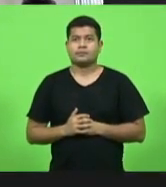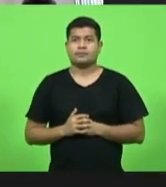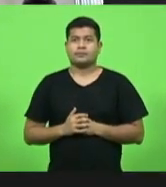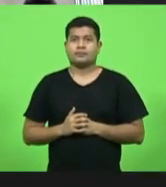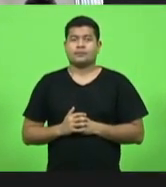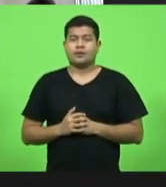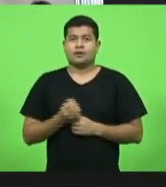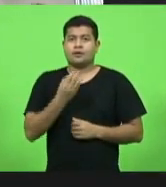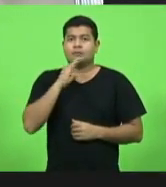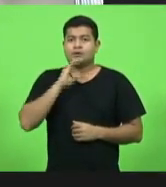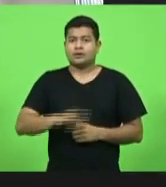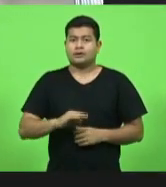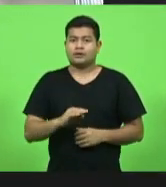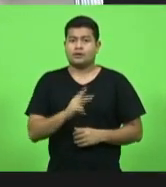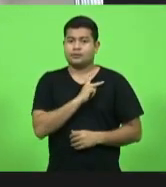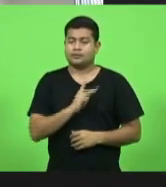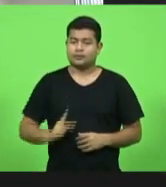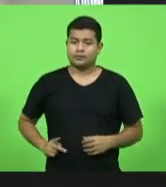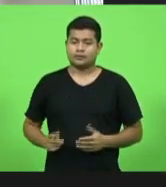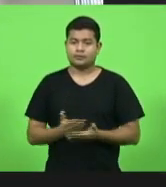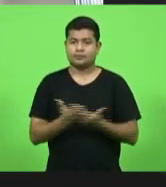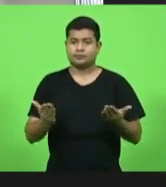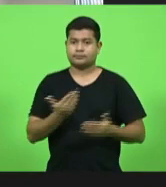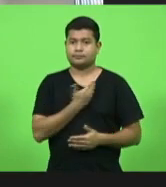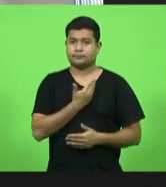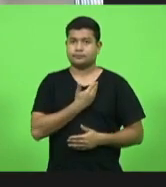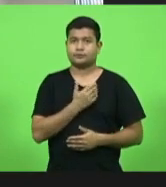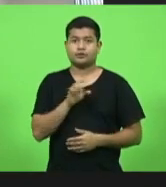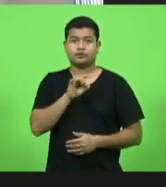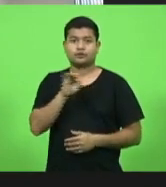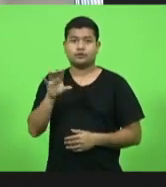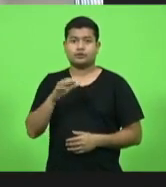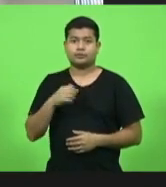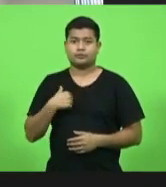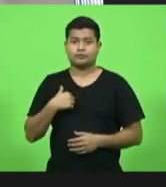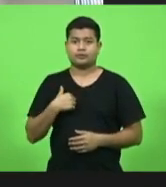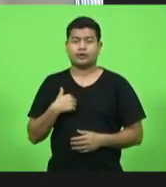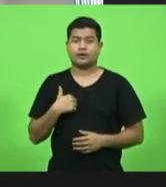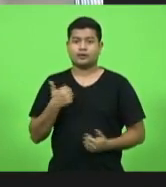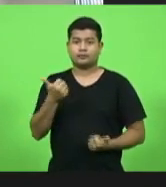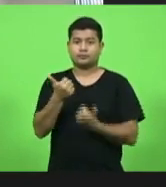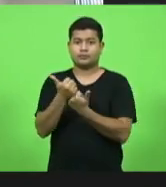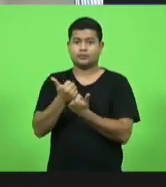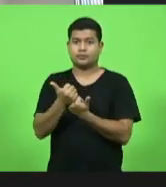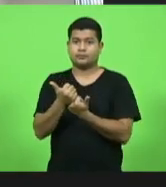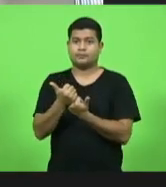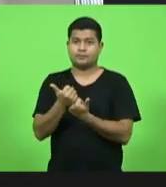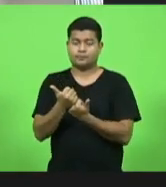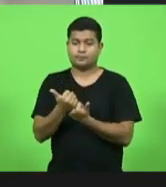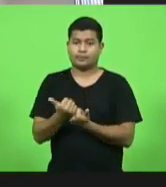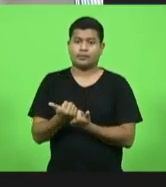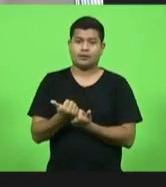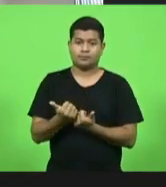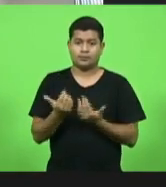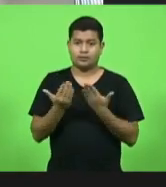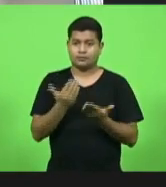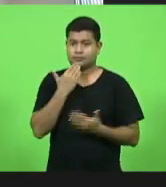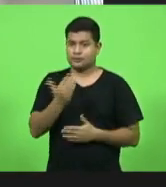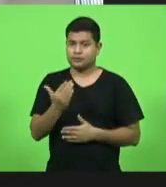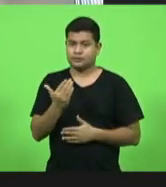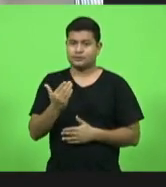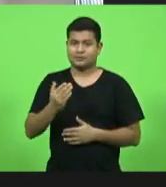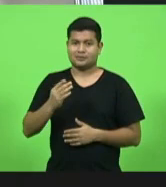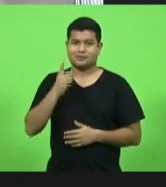Boa tarde, senhor presidente. Boa tarde, colegas deputados. Apenas gostaria de sinalizar o meu apoio ao requerimento do deputado Bruno.